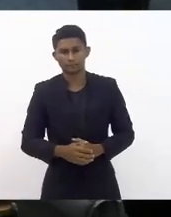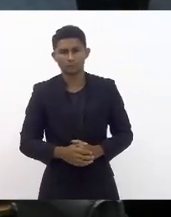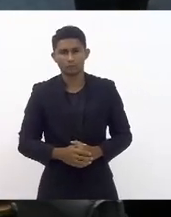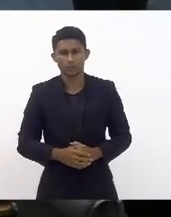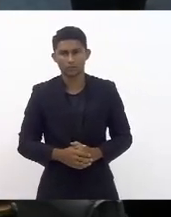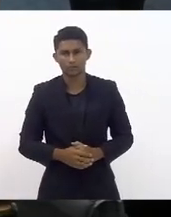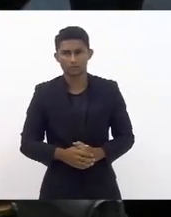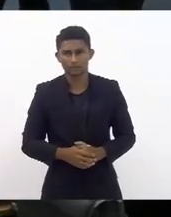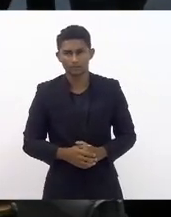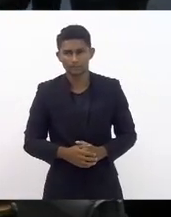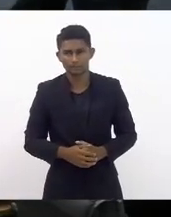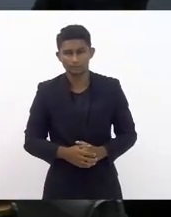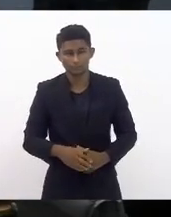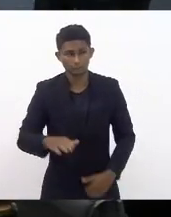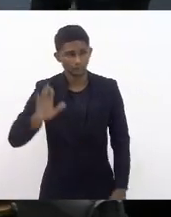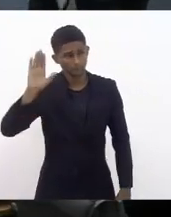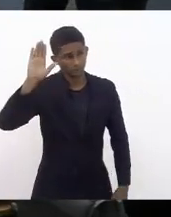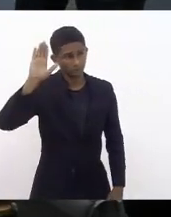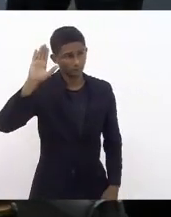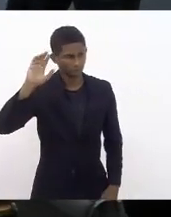Eu queria fazer uma questão de ordem depois.